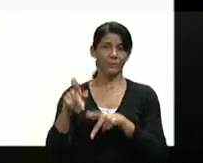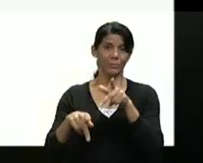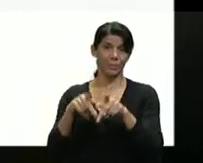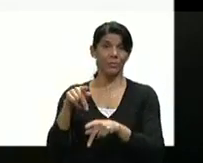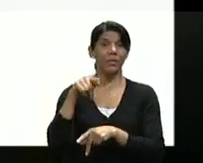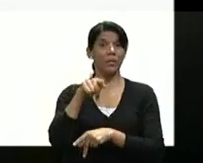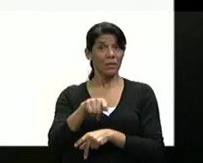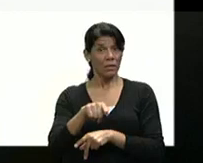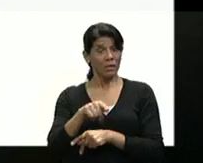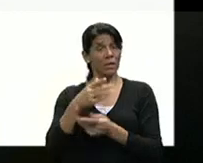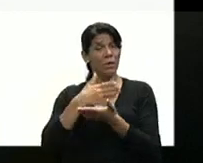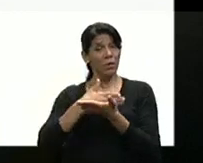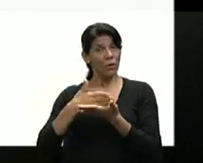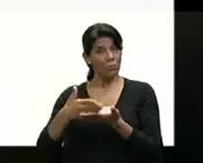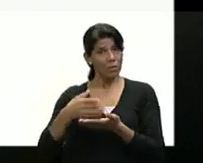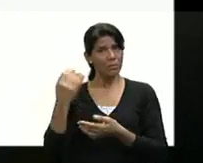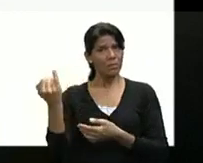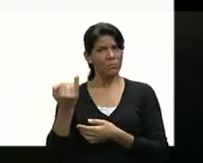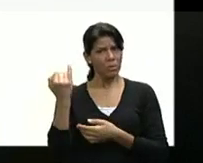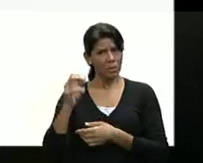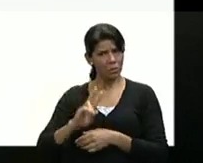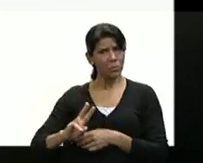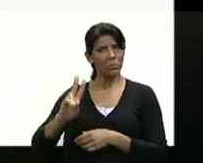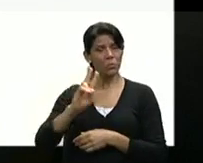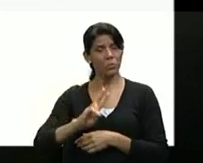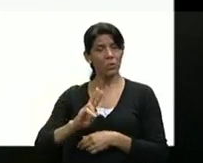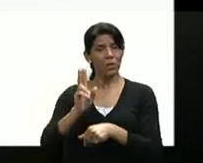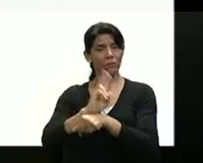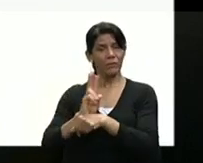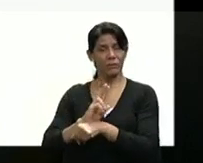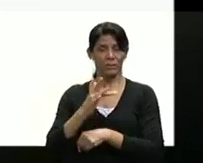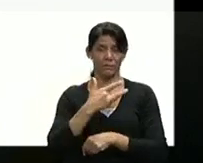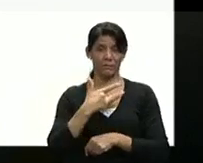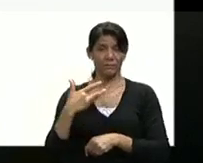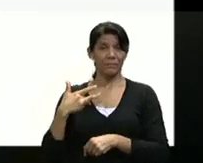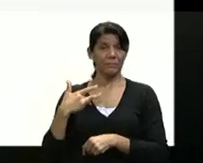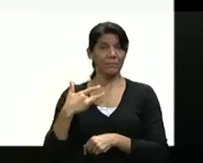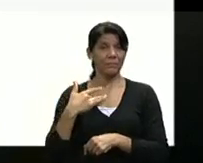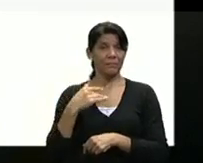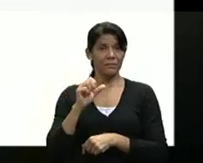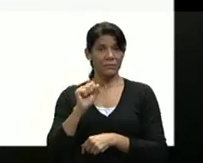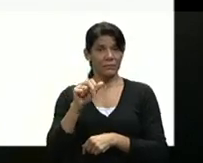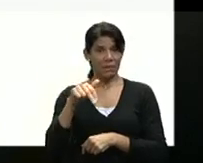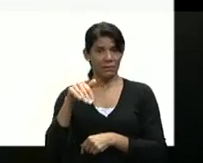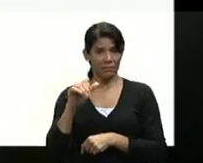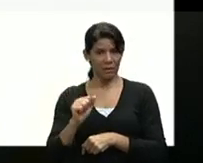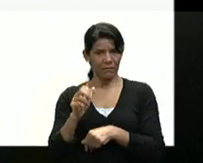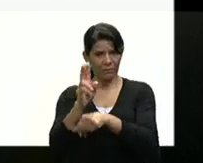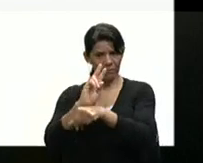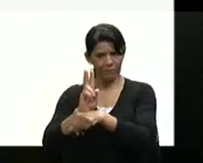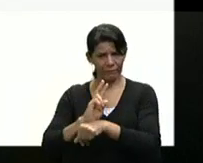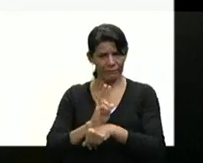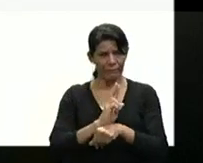ele passa a ser extremamente útil para a vigilância sanitária, que vai fiscalizar a partir